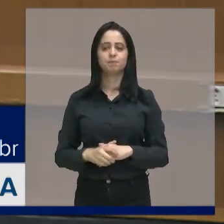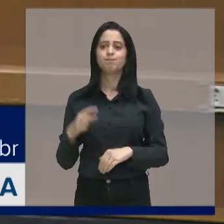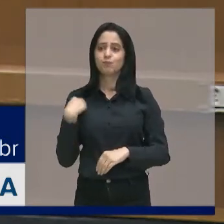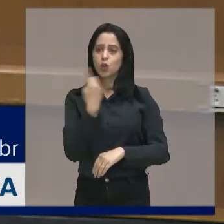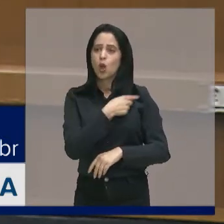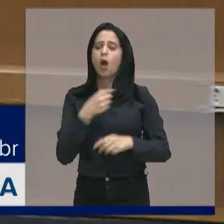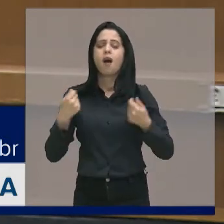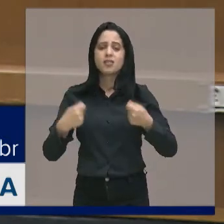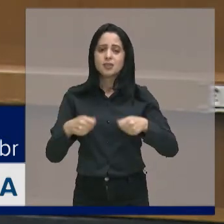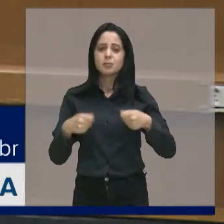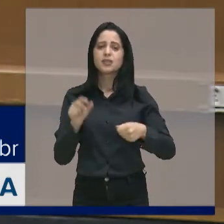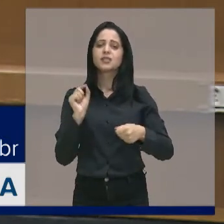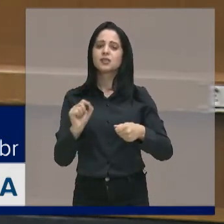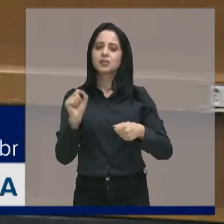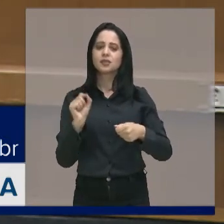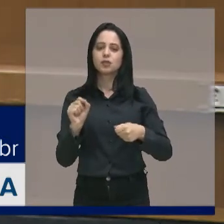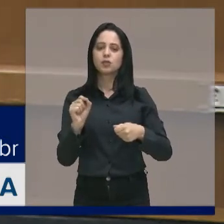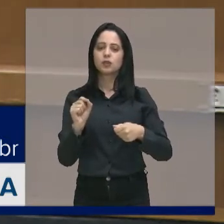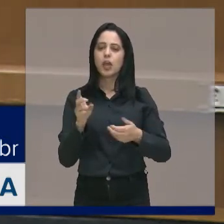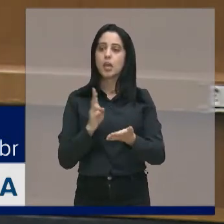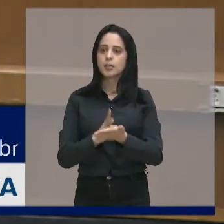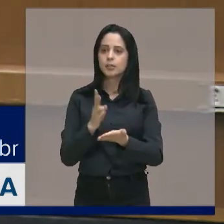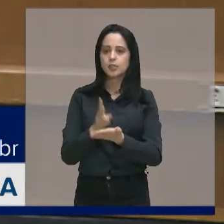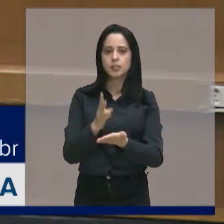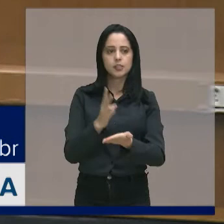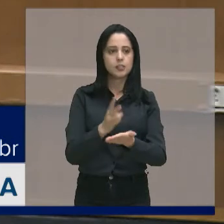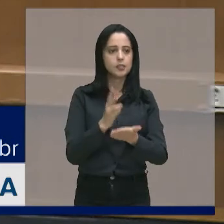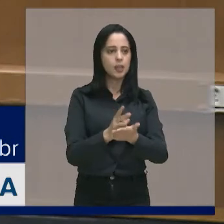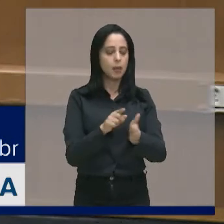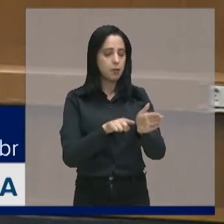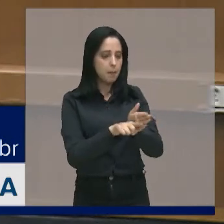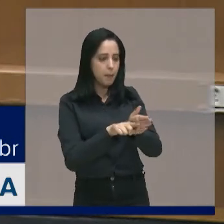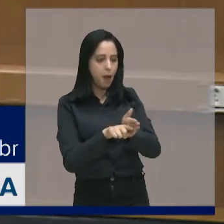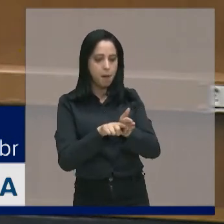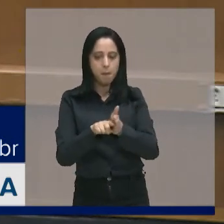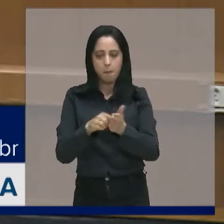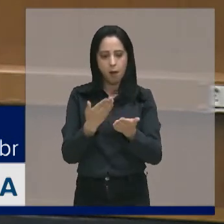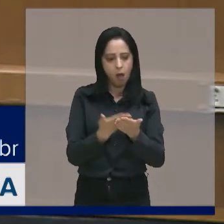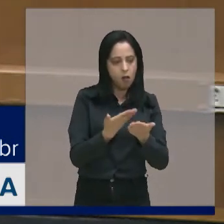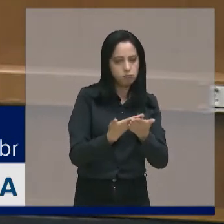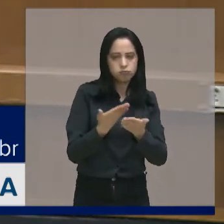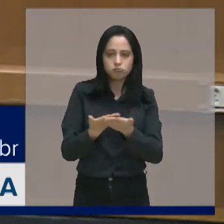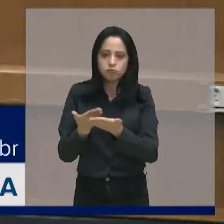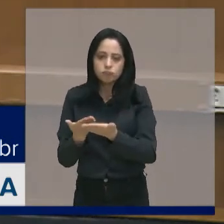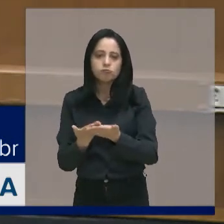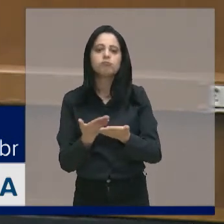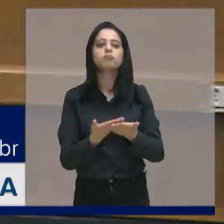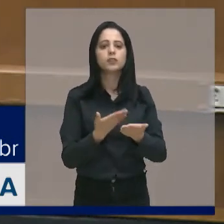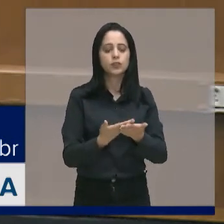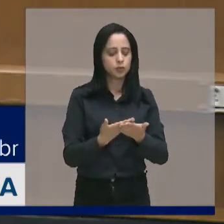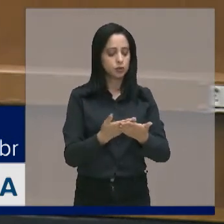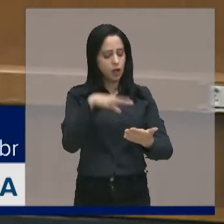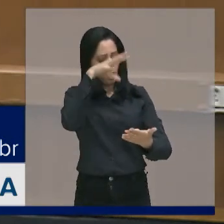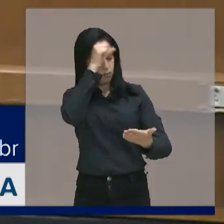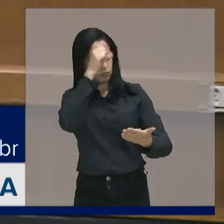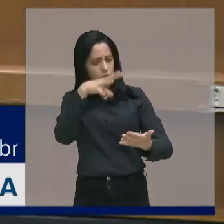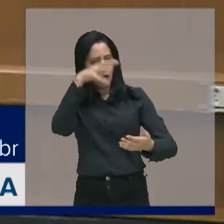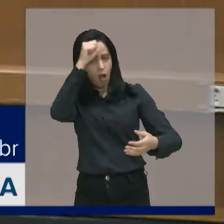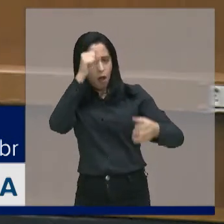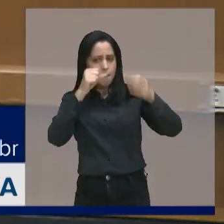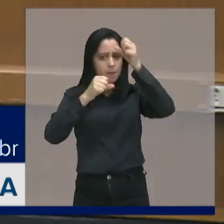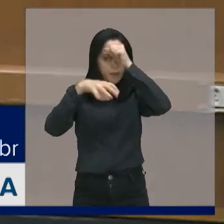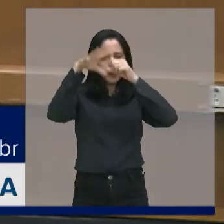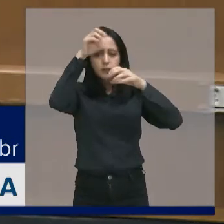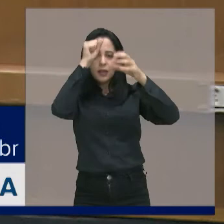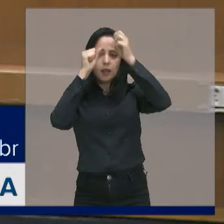precisa realmente sempre estar se atualizando, conhecendo, para a gente realmente poder ter mais tranquilidade de voltar à